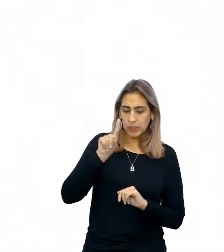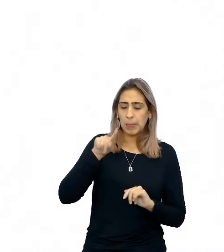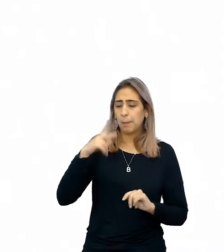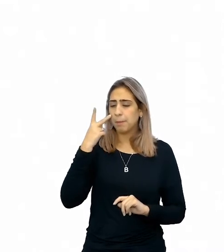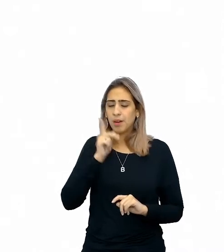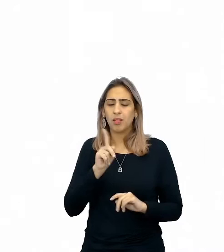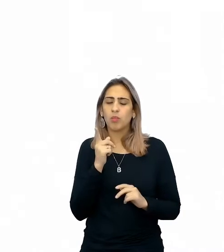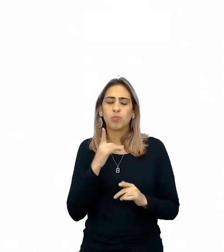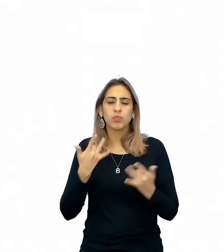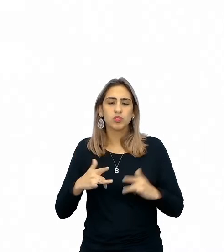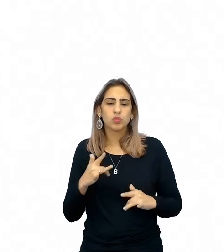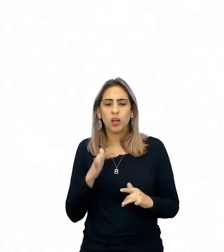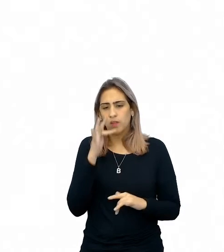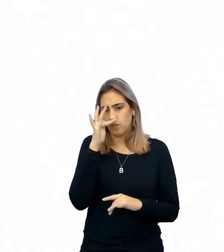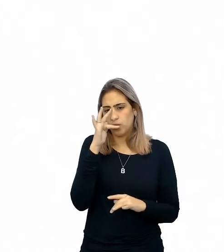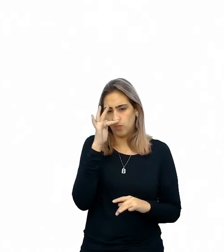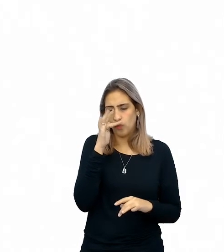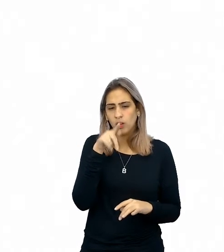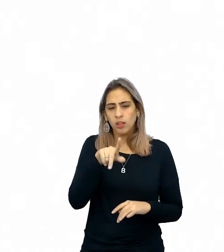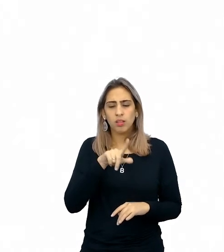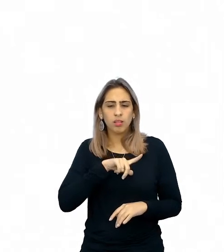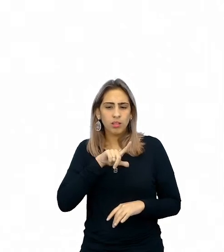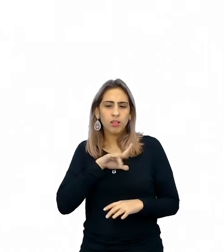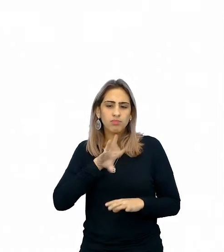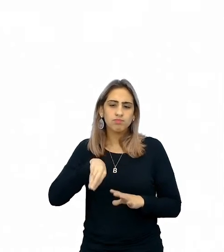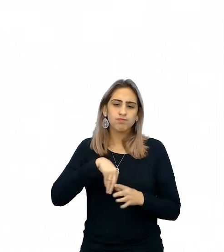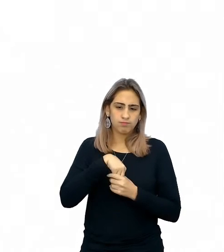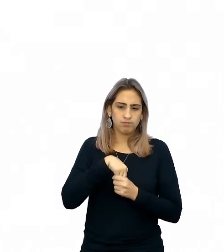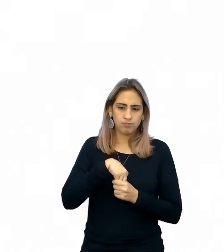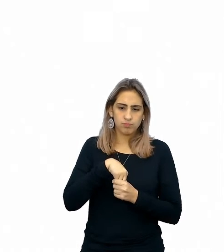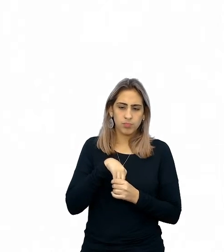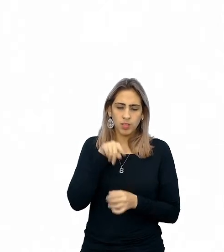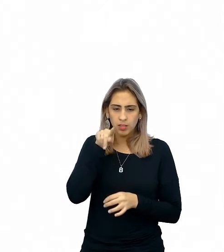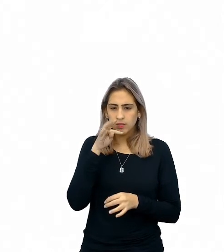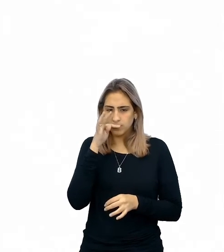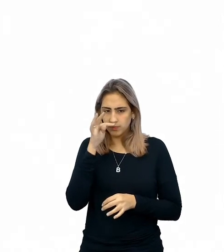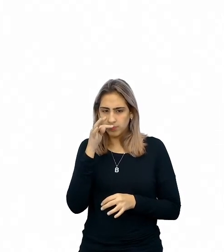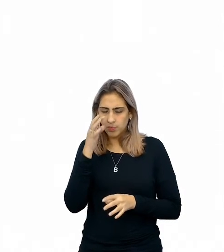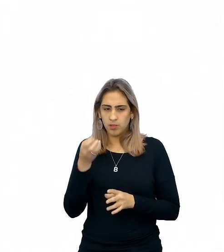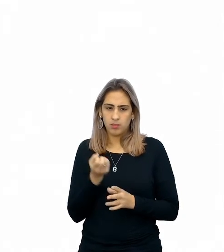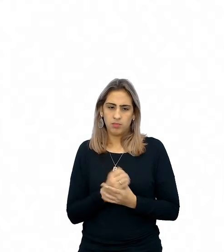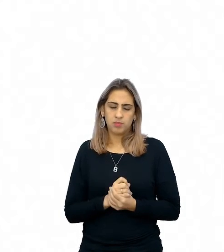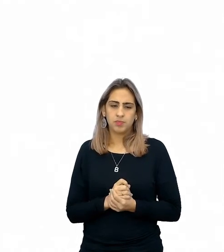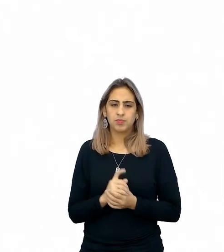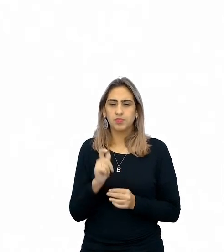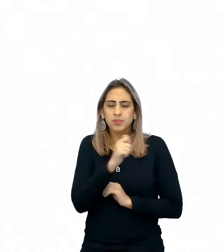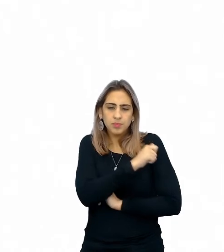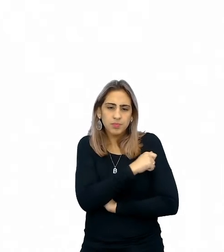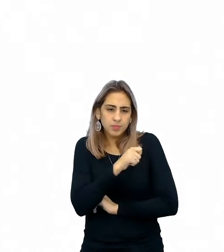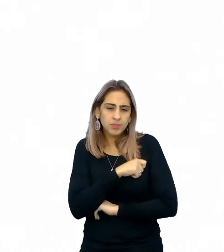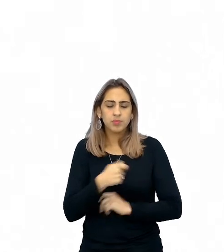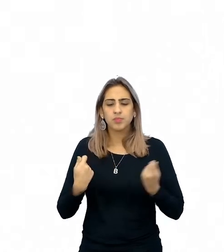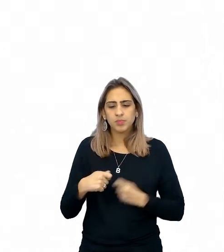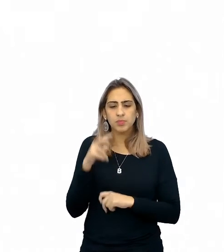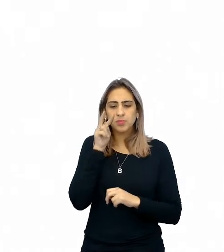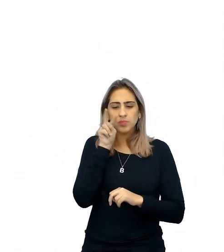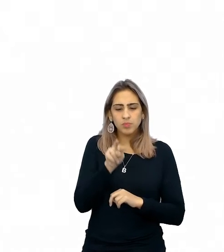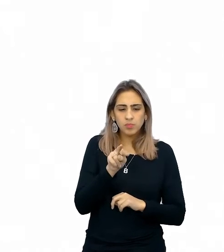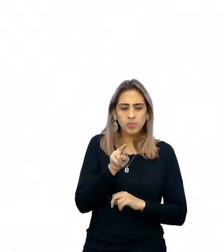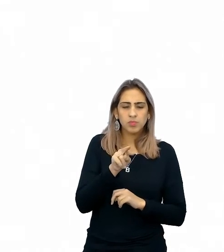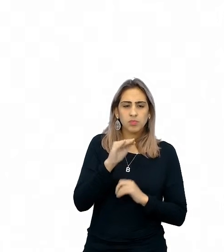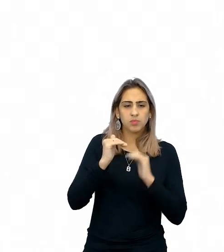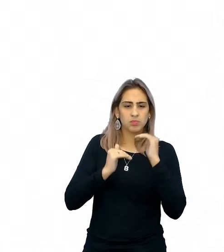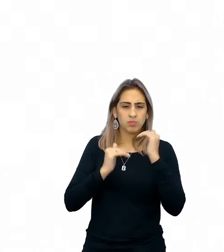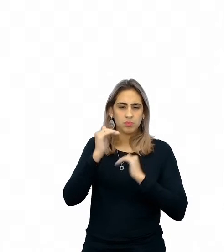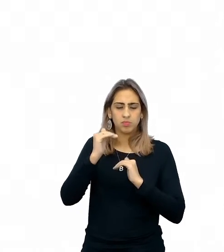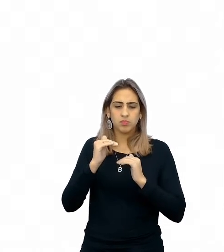não machucar a planta que ele tem aqui dentro, né? Essa plantação aqui. Então, que o aluno deve olhar para o perímetro,